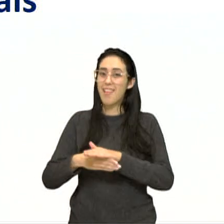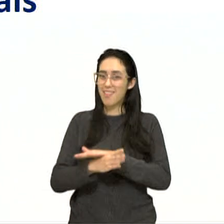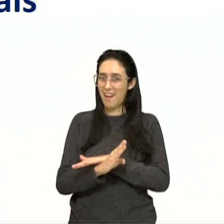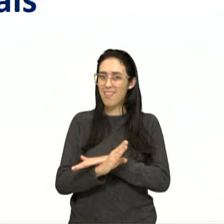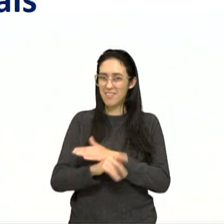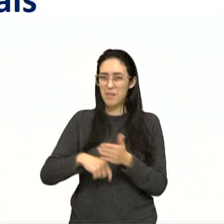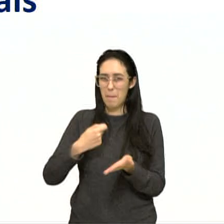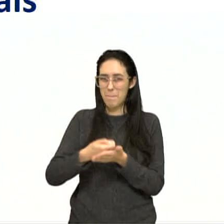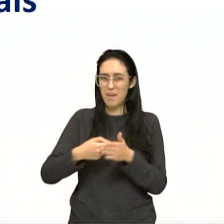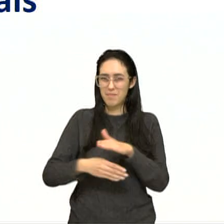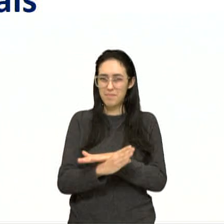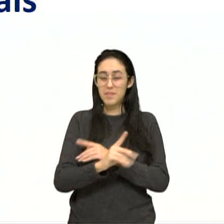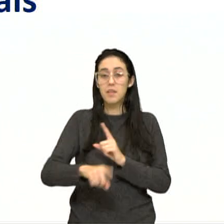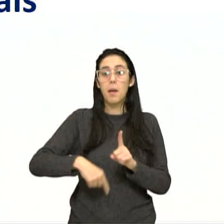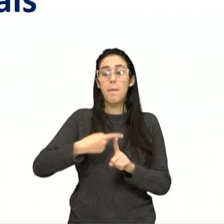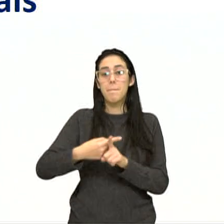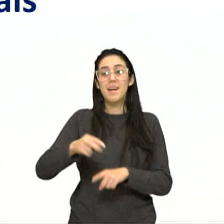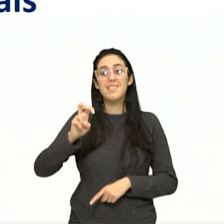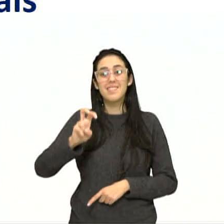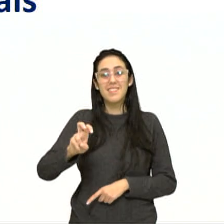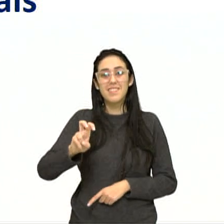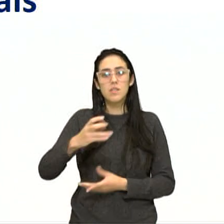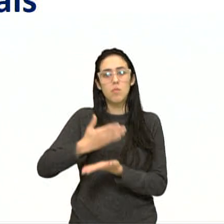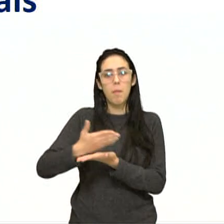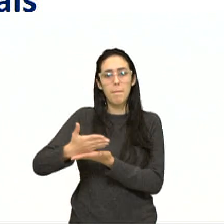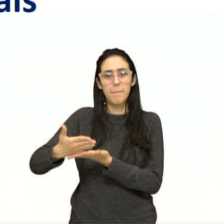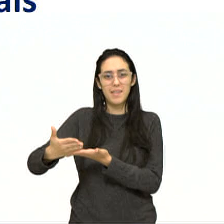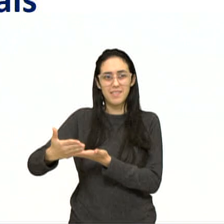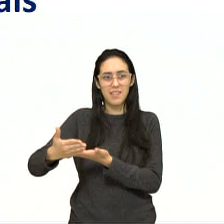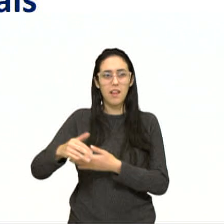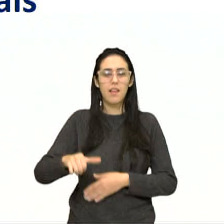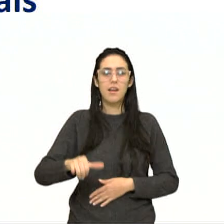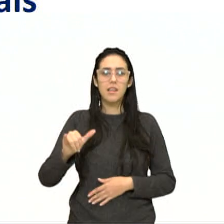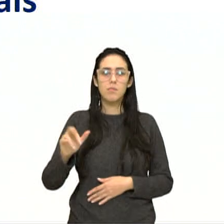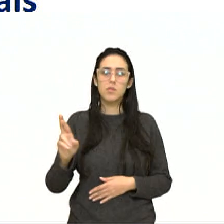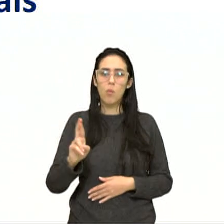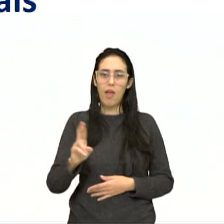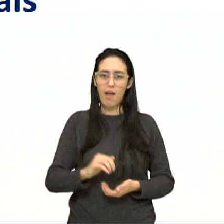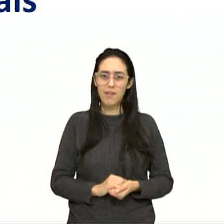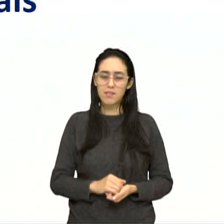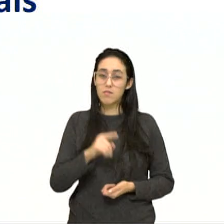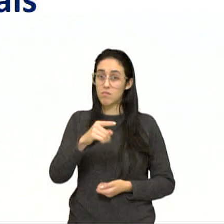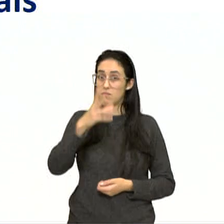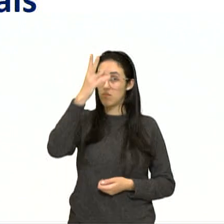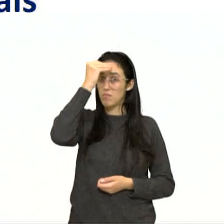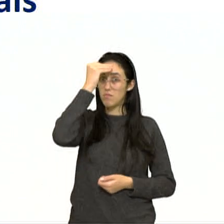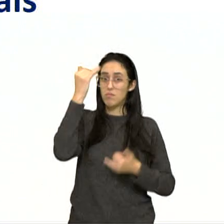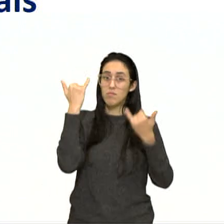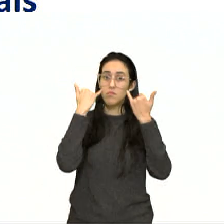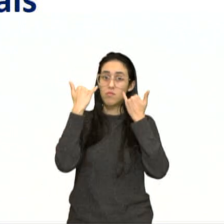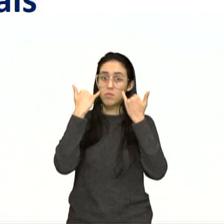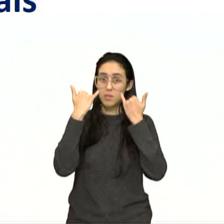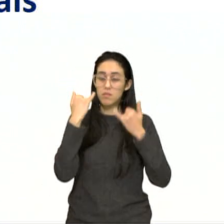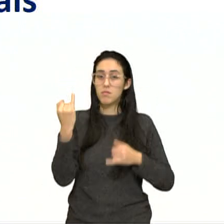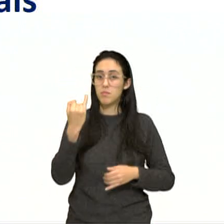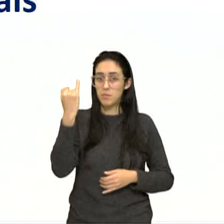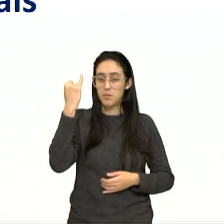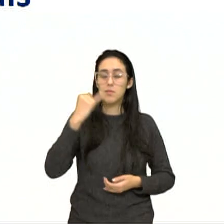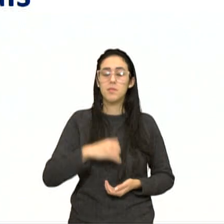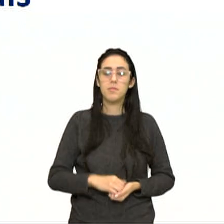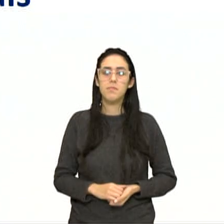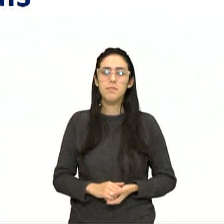e 5 prestações iguais de y reais. Tá? Guarde essa informação, depois a gente já confere com uma